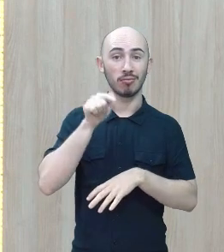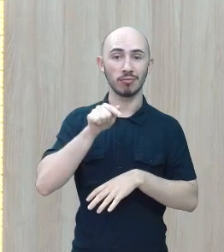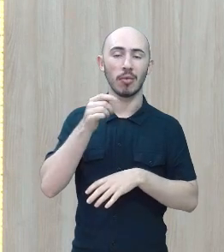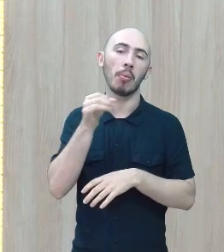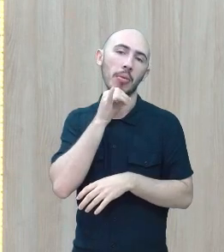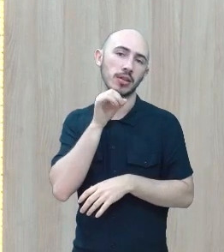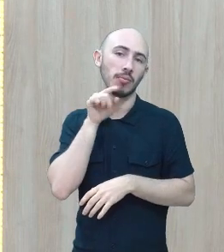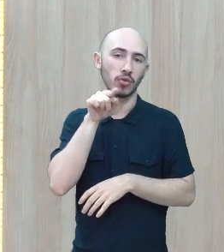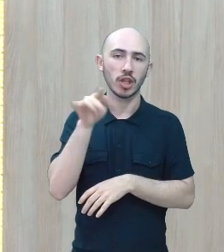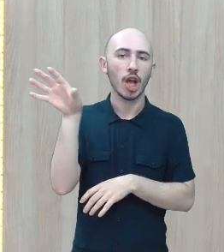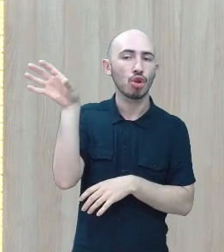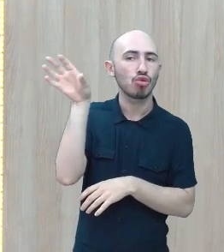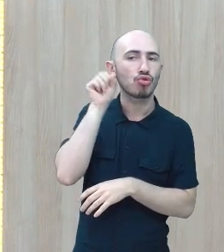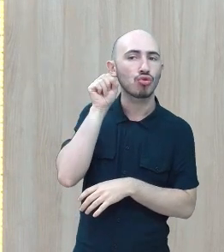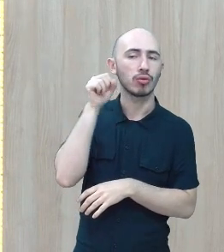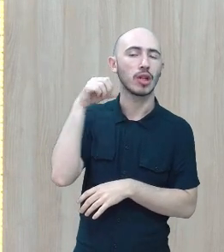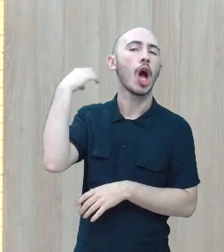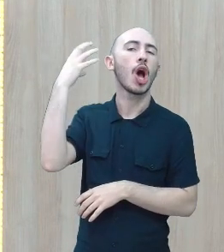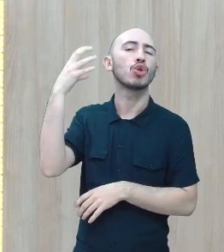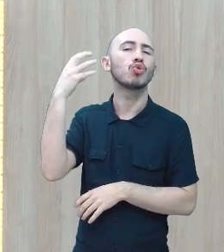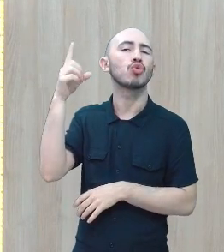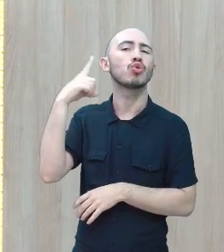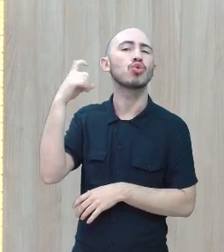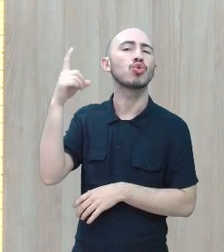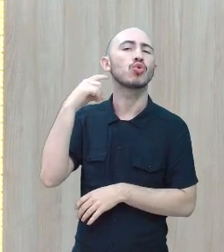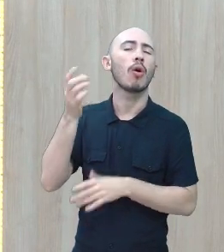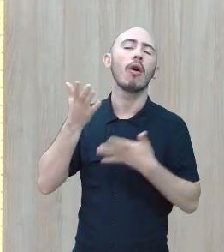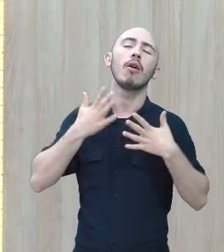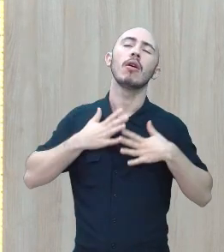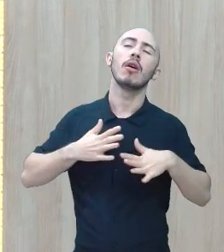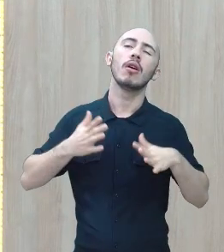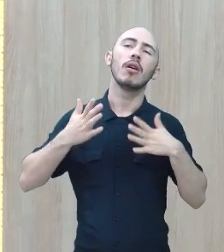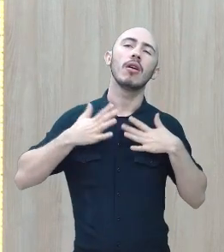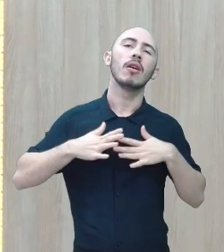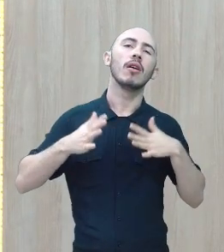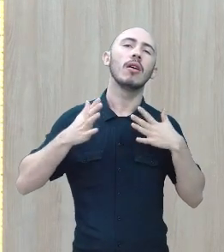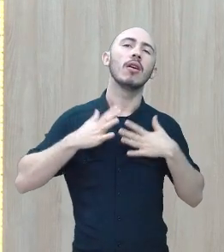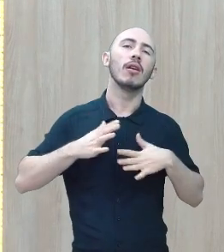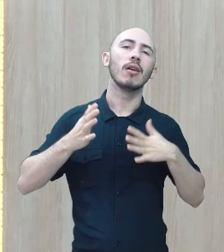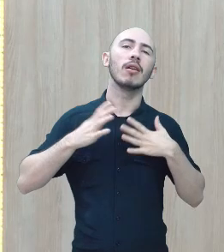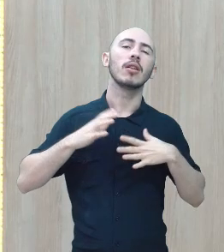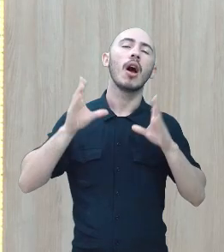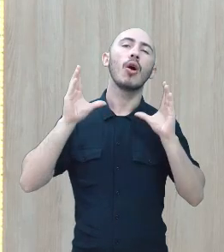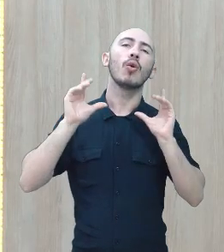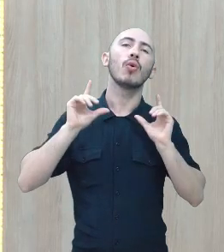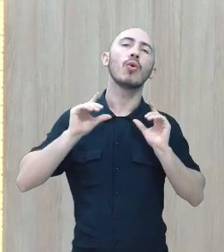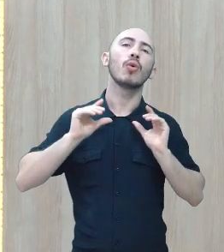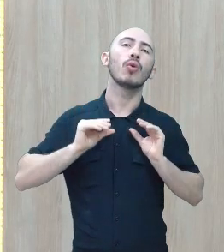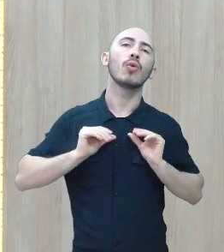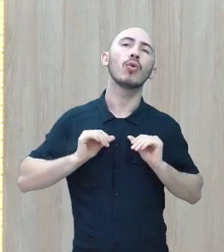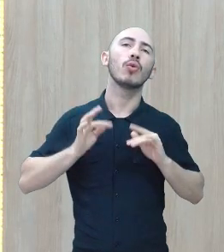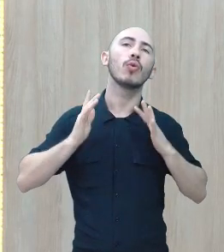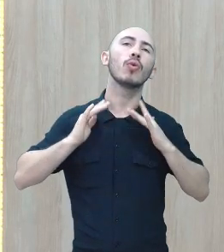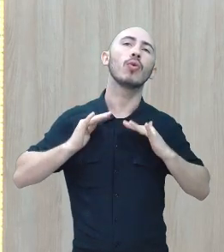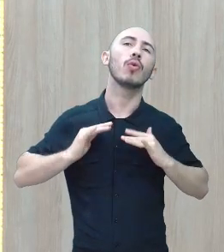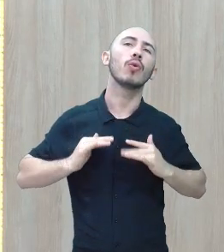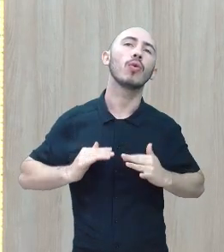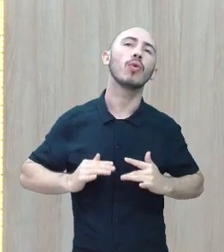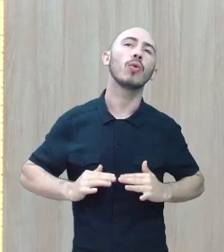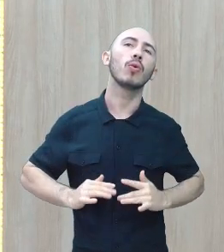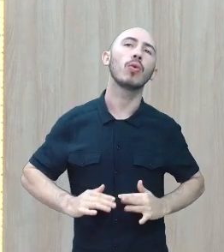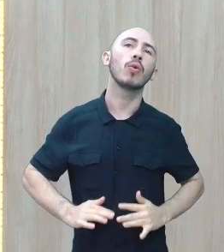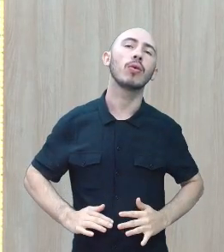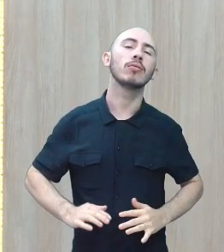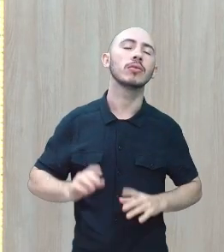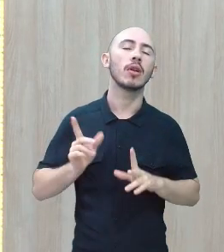que são agradáveis ao seu ouvido, e aí vai diminuindo a sua carga de estresse até que você consiga relaxar, até que você consiga